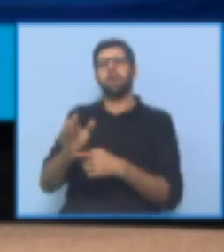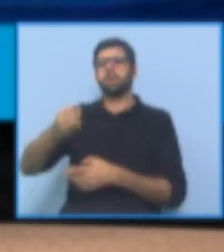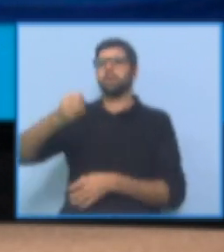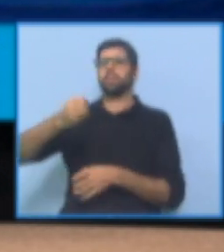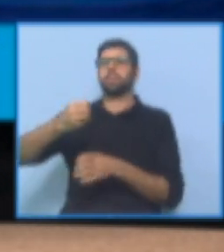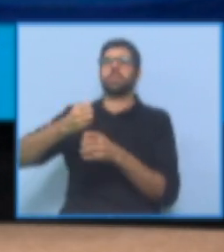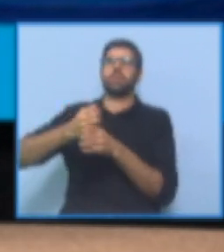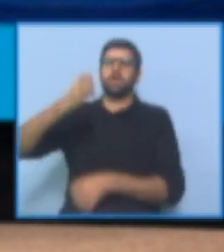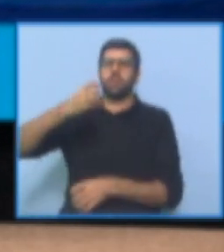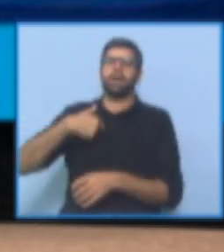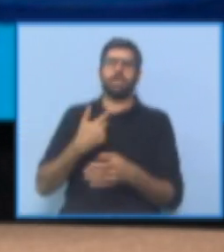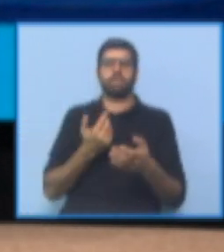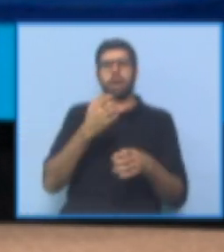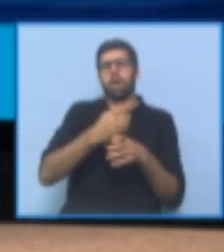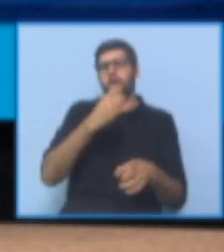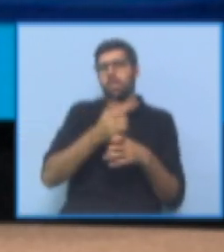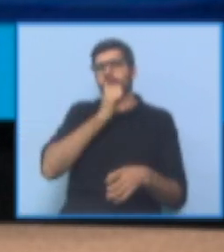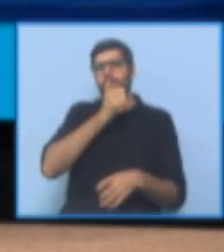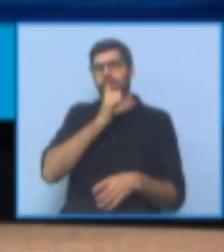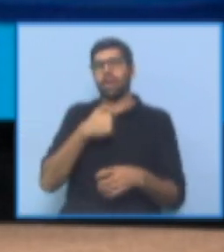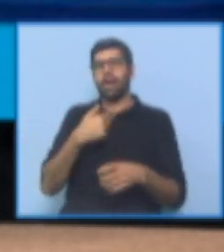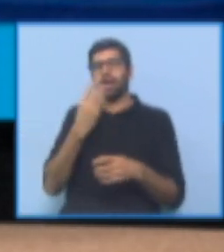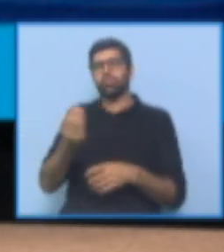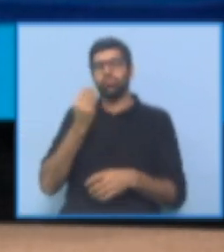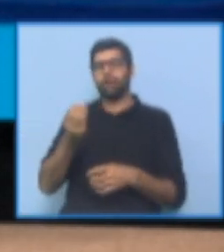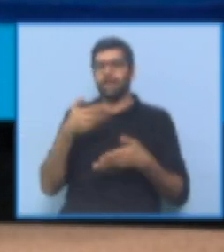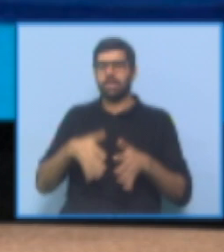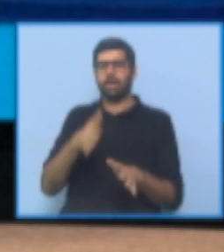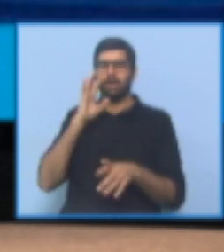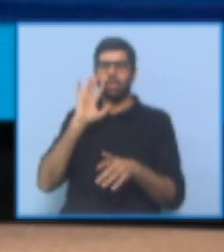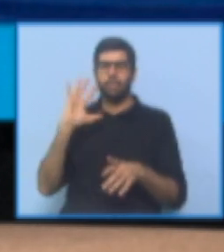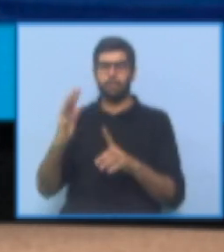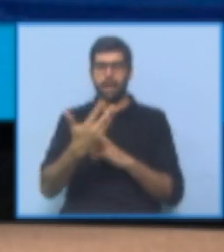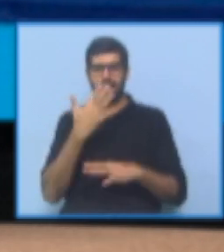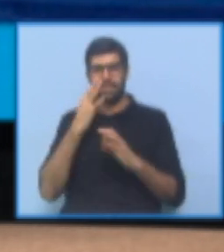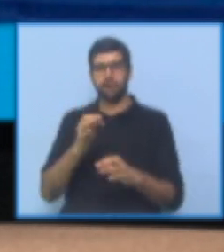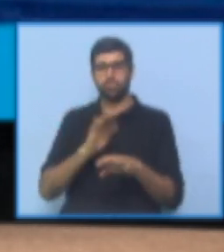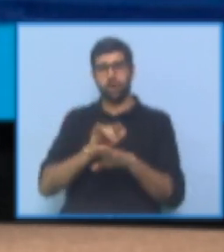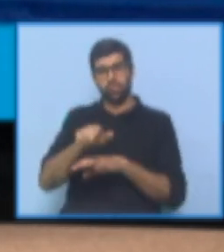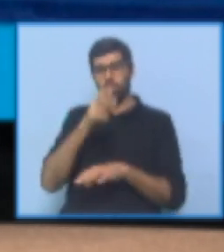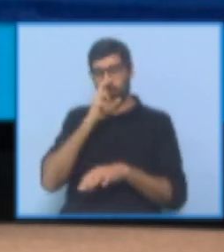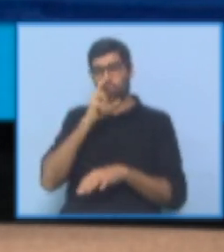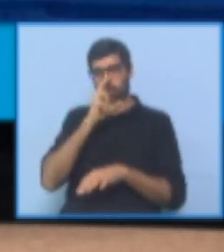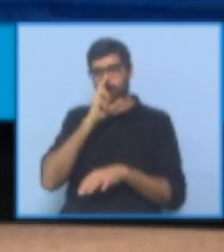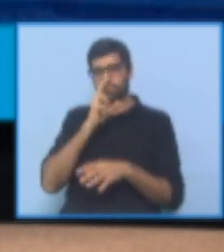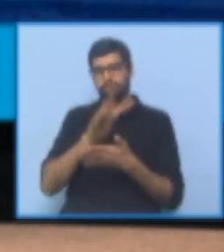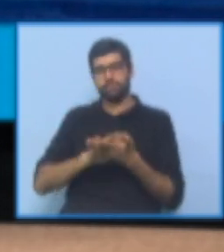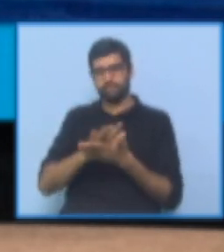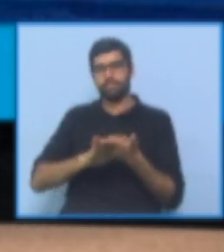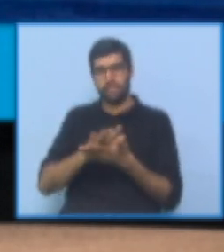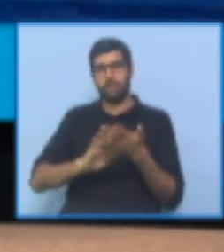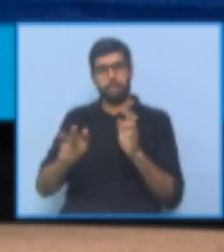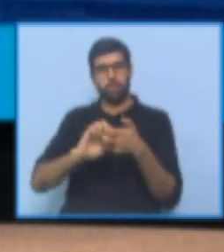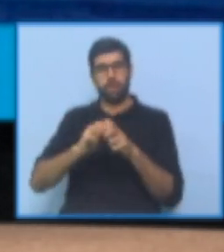copo de alguma bebida, e há jovens que já nasceram neste ambiente. Daí que o álcool está, de facto, na origem de